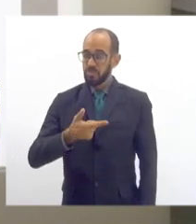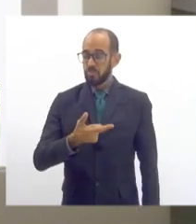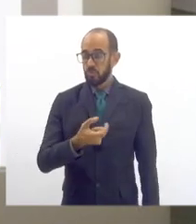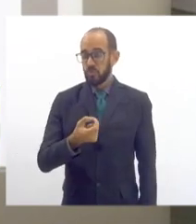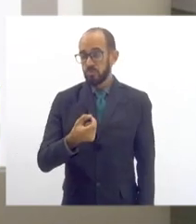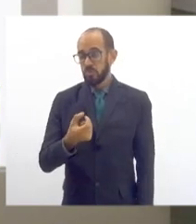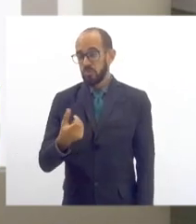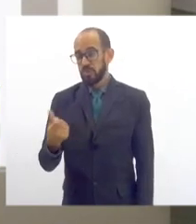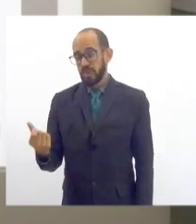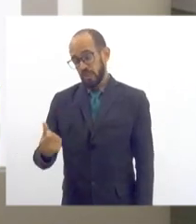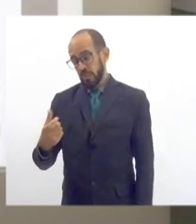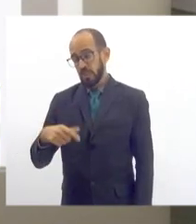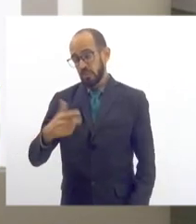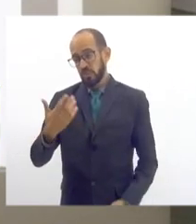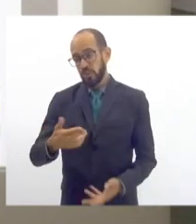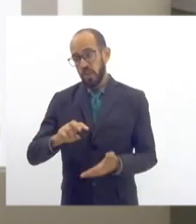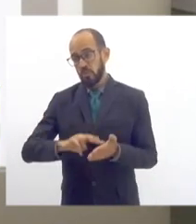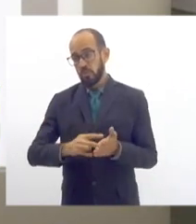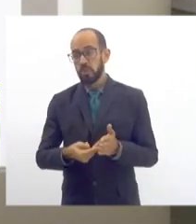uma atualização básica dela.